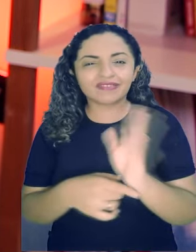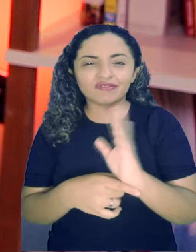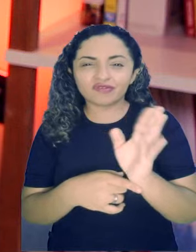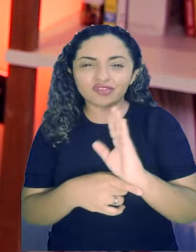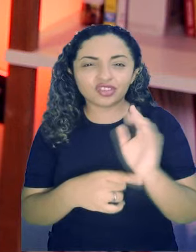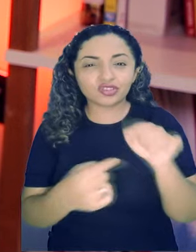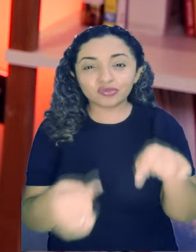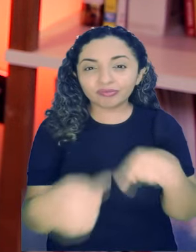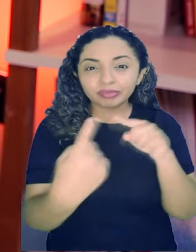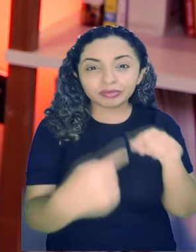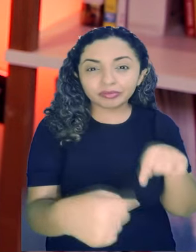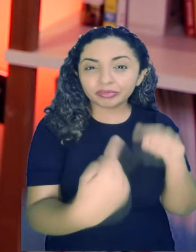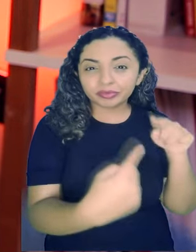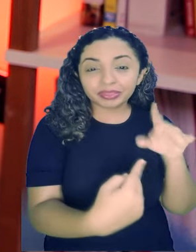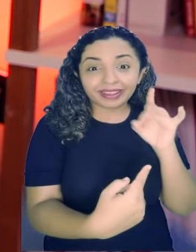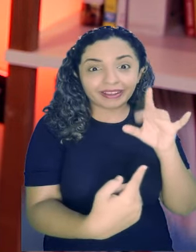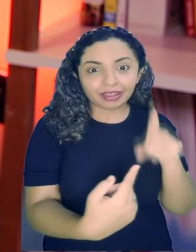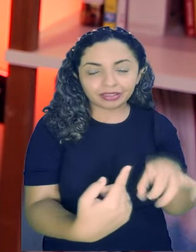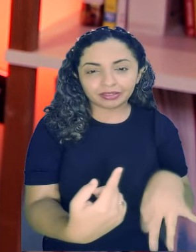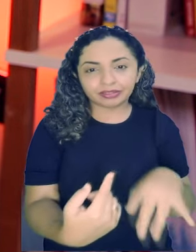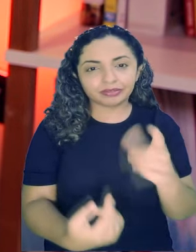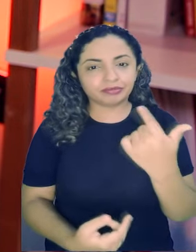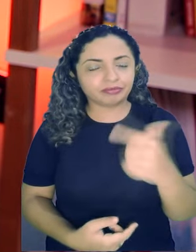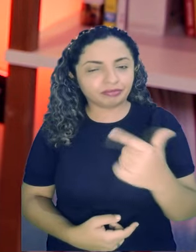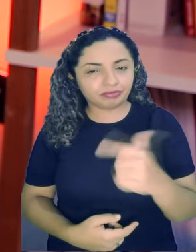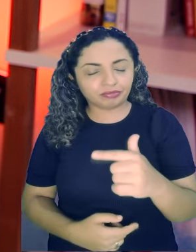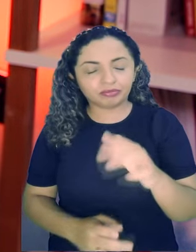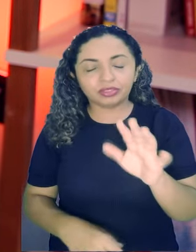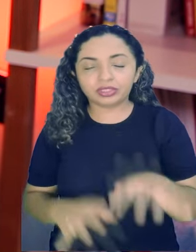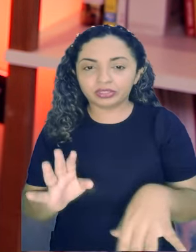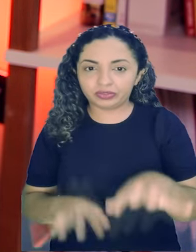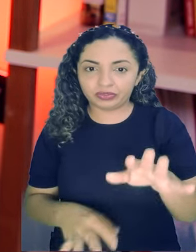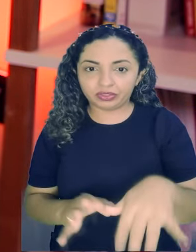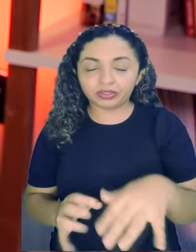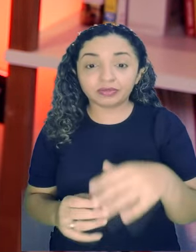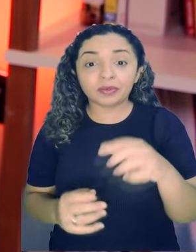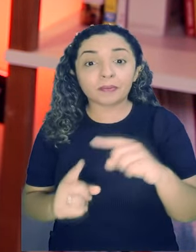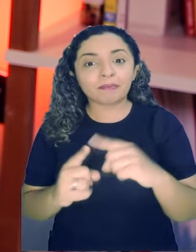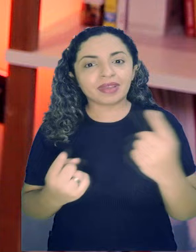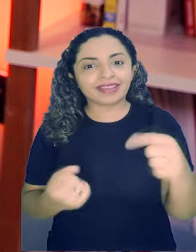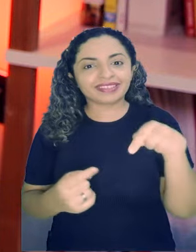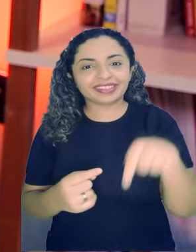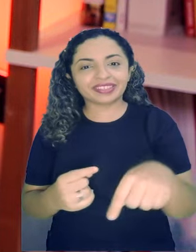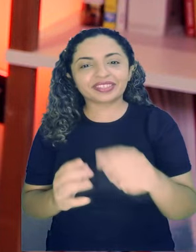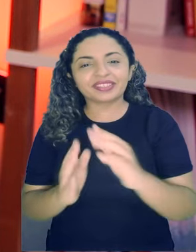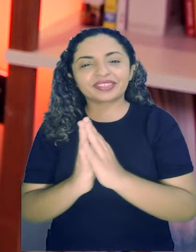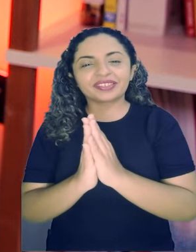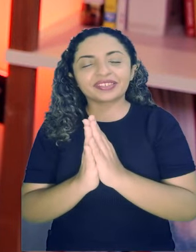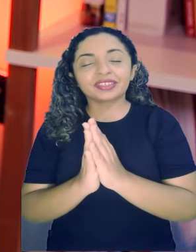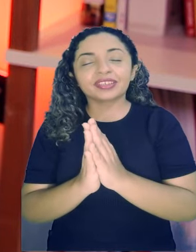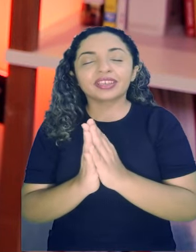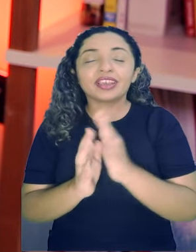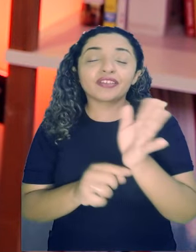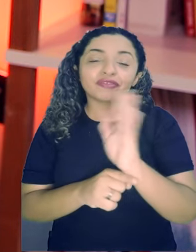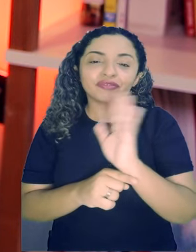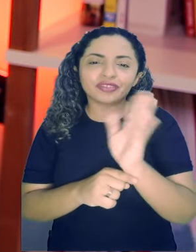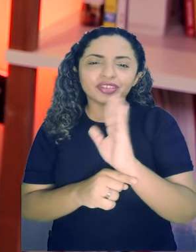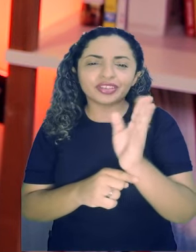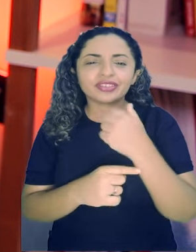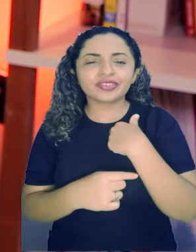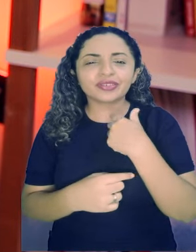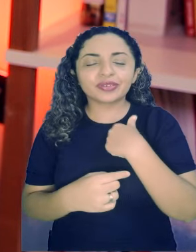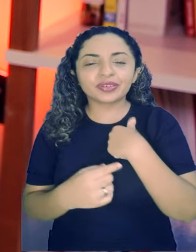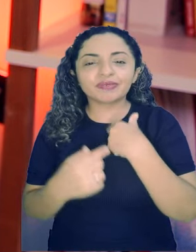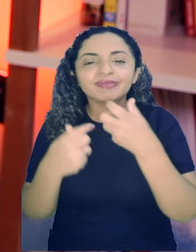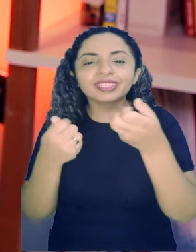resenhas completas, vídeos completos para cada um dos vídeos dos livros que eu leio. Mas aqui nesse vídeo eu tento trazer um pequeno